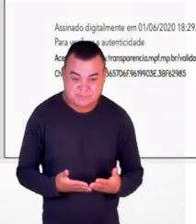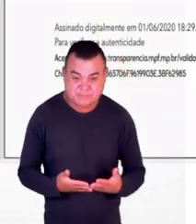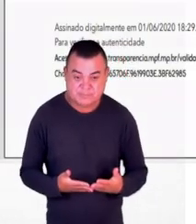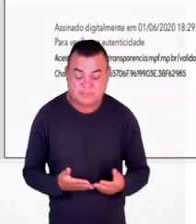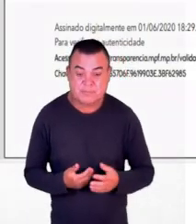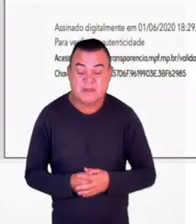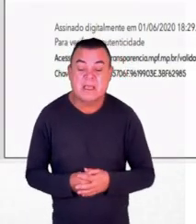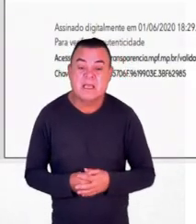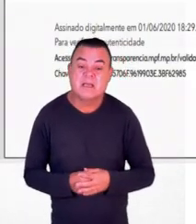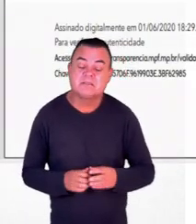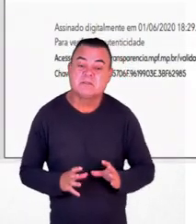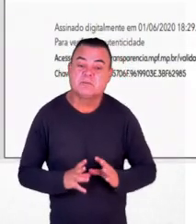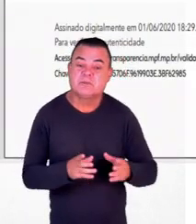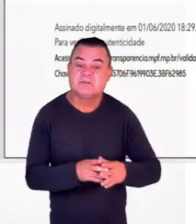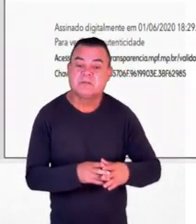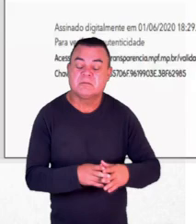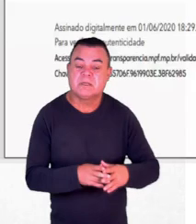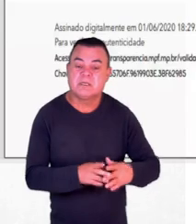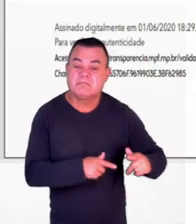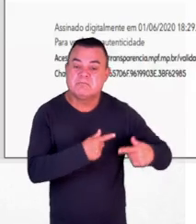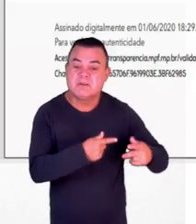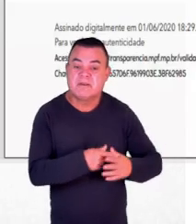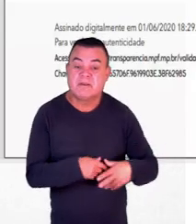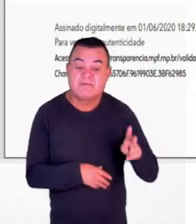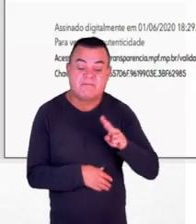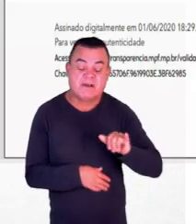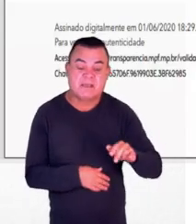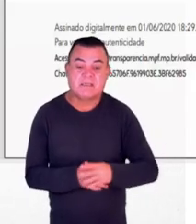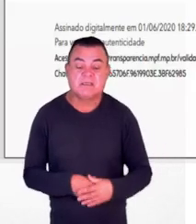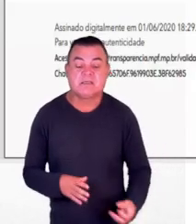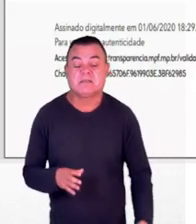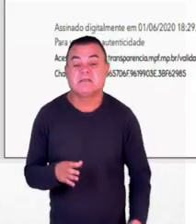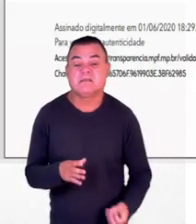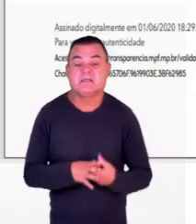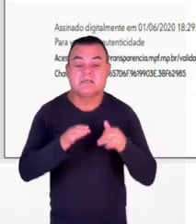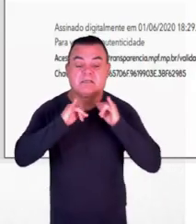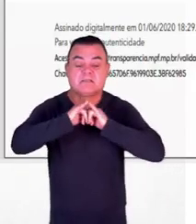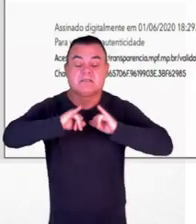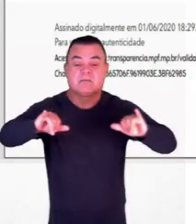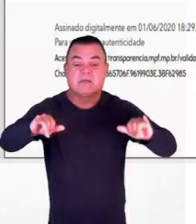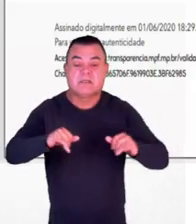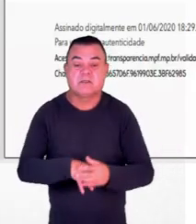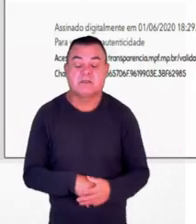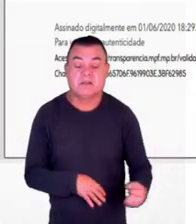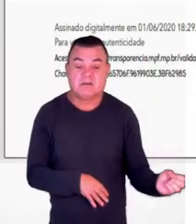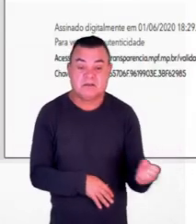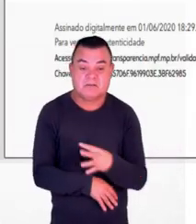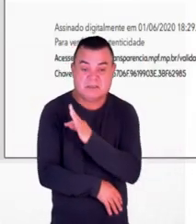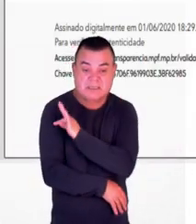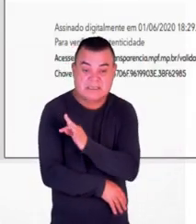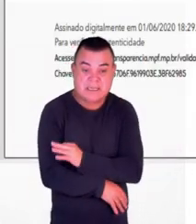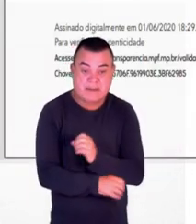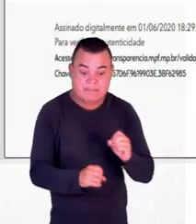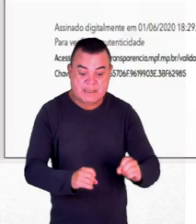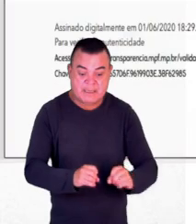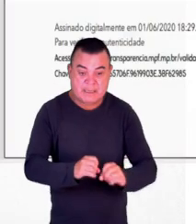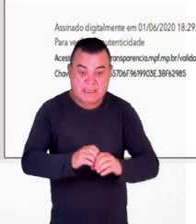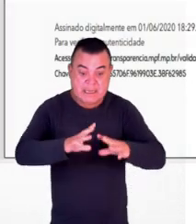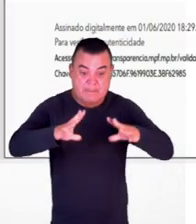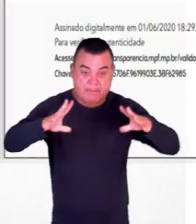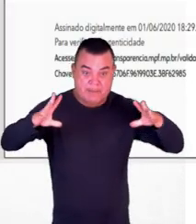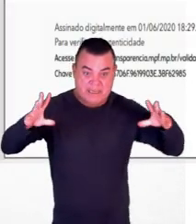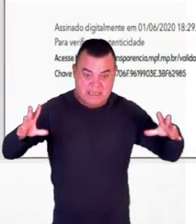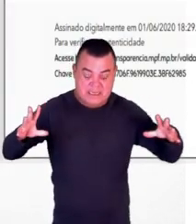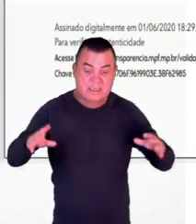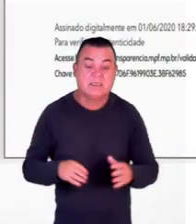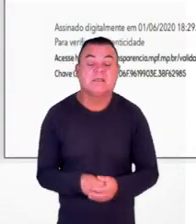tradicionais ela vai lançar uma nota técnica eh e espelhada na do Amazonas mas que vai ampliar esse entendimento do autoconsumo consumo